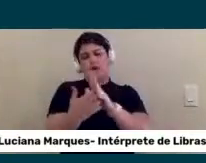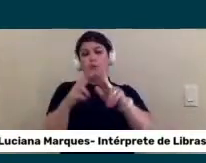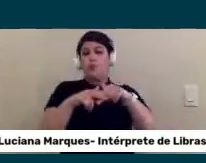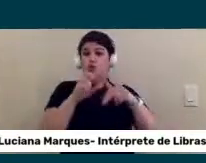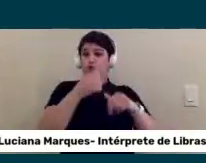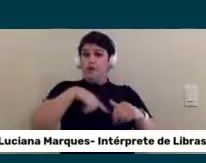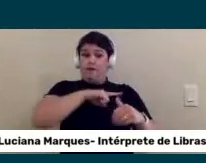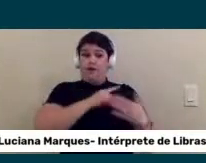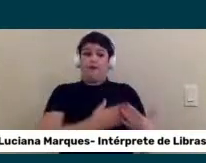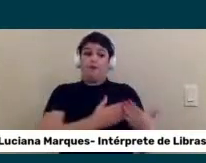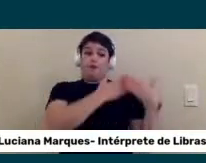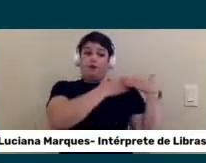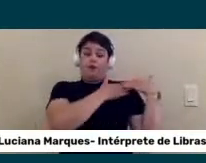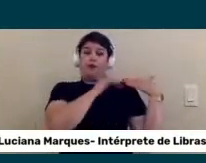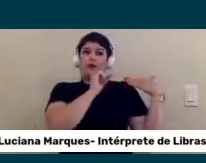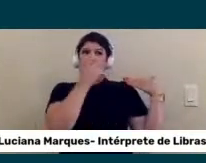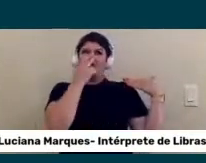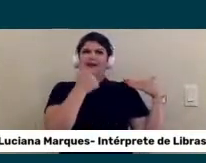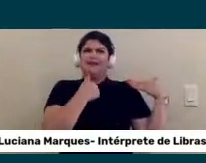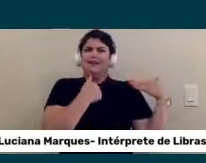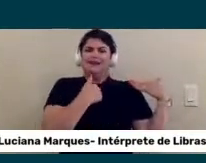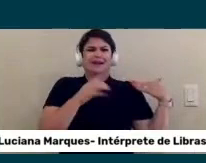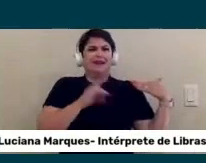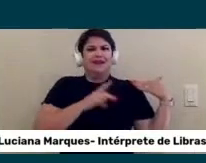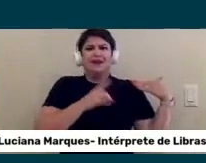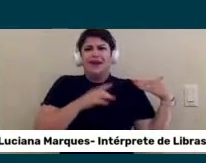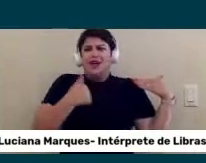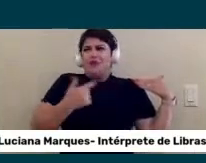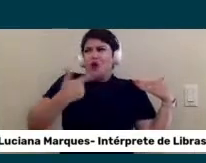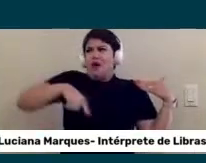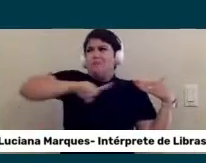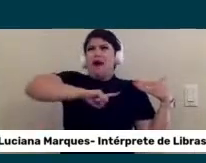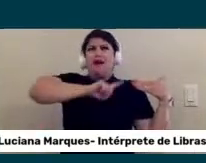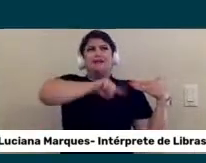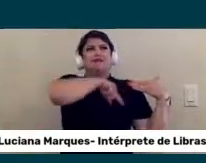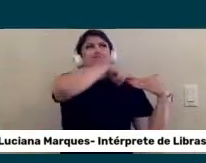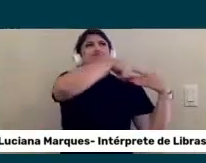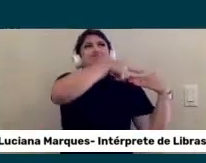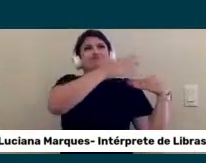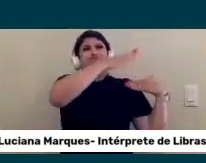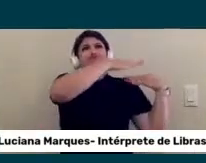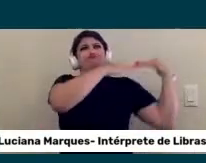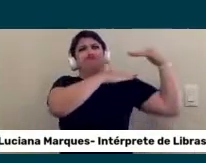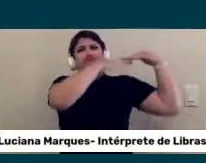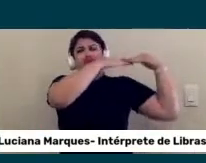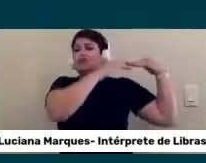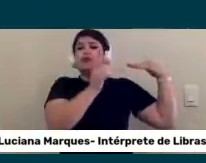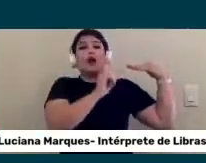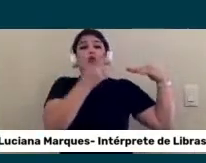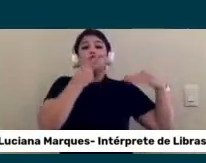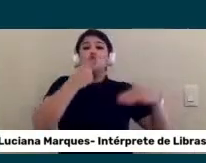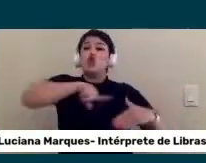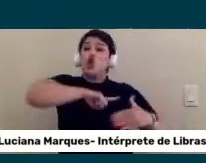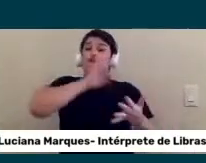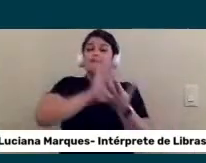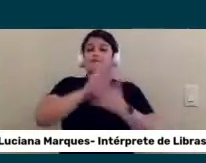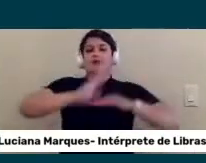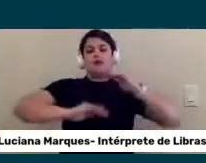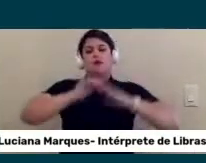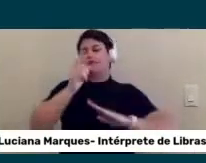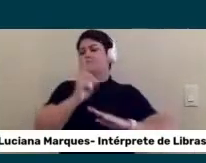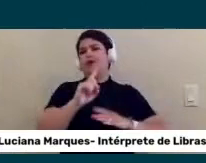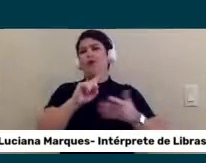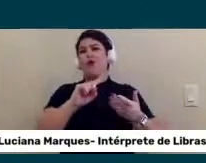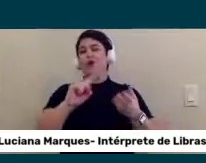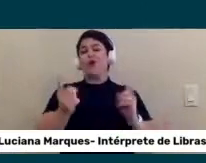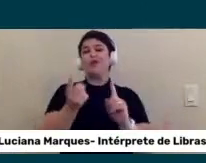responsabilidade, geralmente vem associado a um medo de, vou ganhar mais responsabilidade. Mas na prática, o que a gente vê é o contrário, que quanto mais a gente